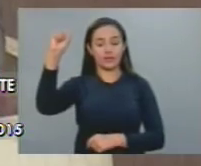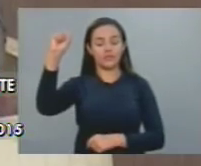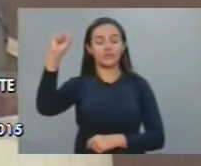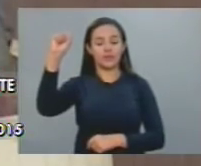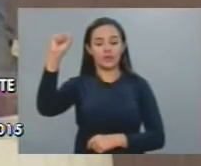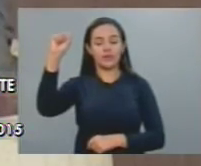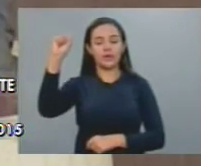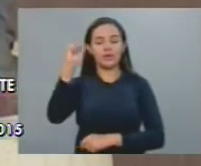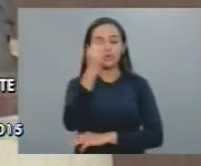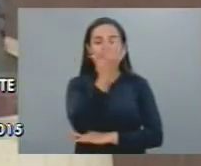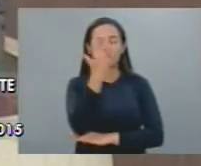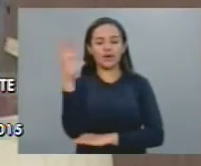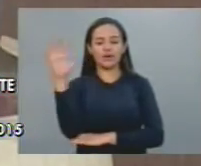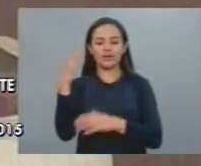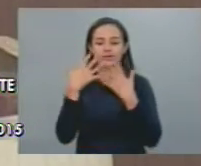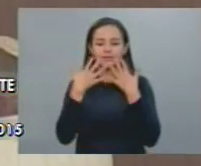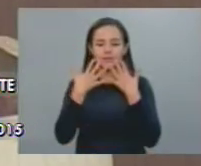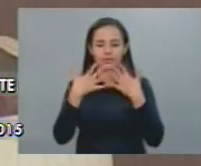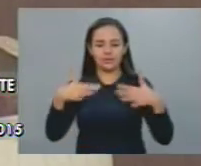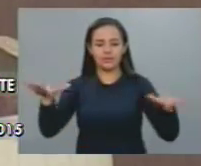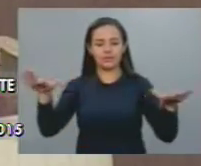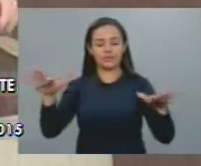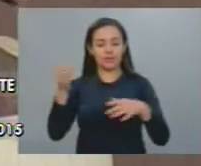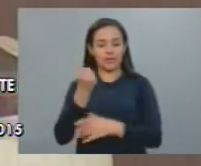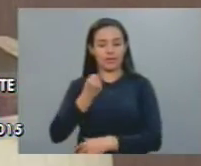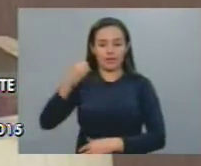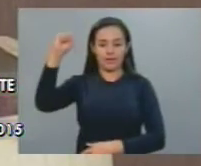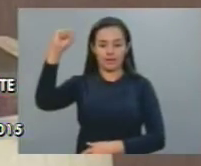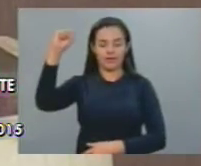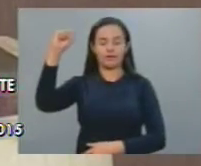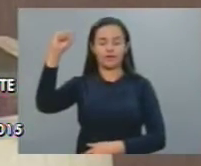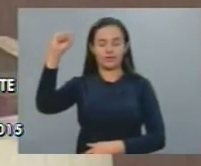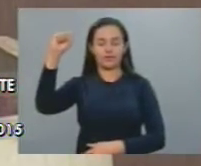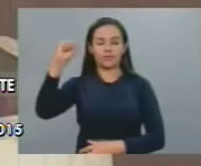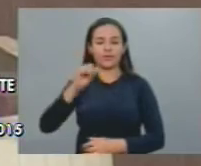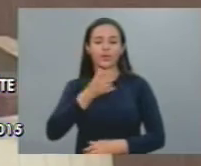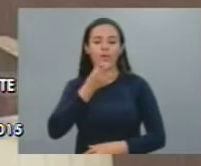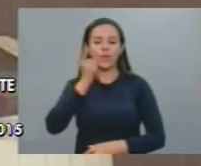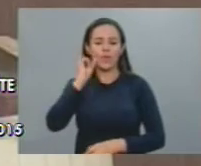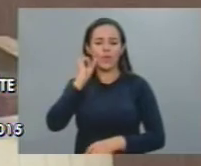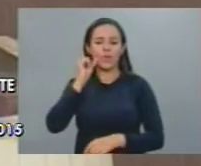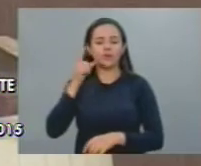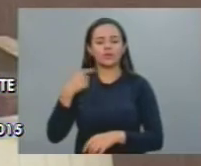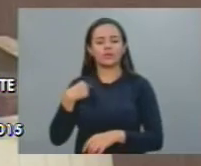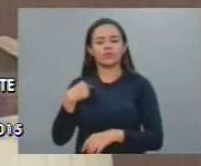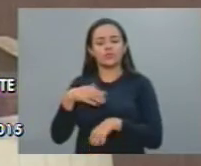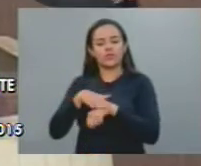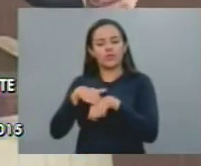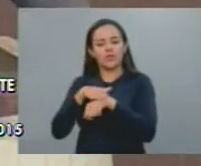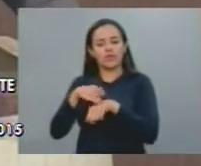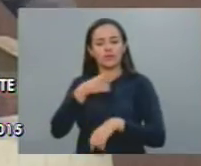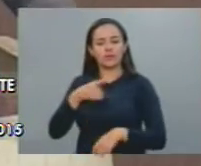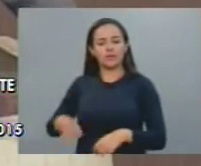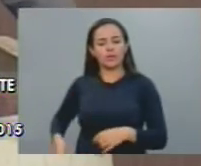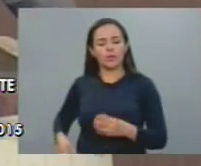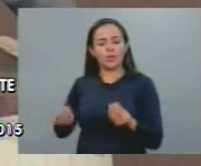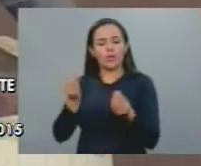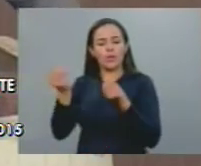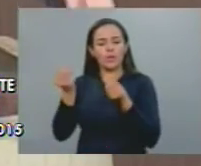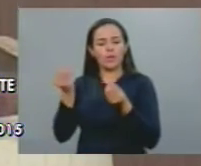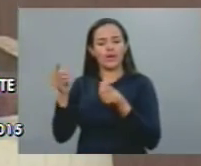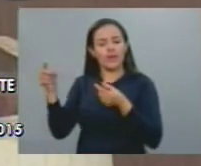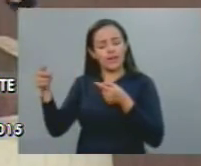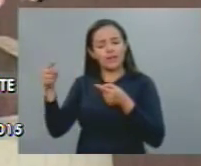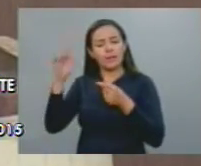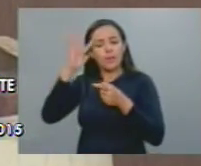ecossocialista. Ontem eu discutia com um deputado de convicções ideológicas diametralmente opostas à minha,